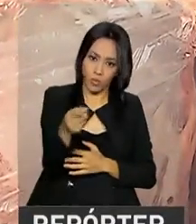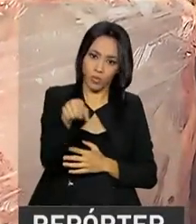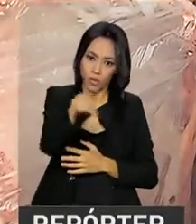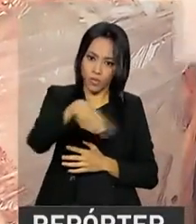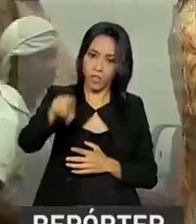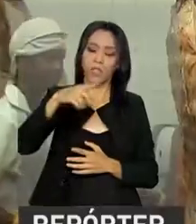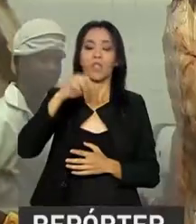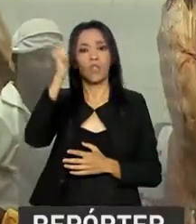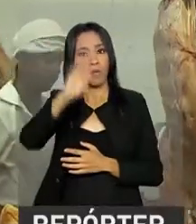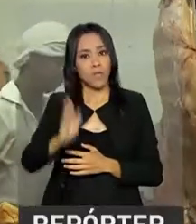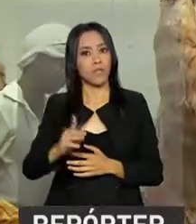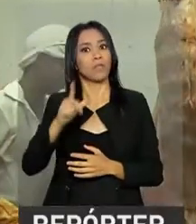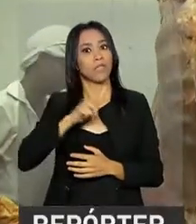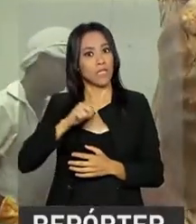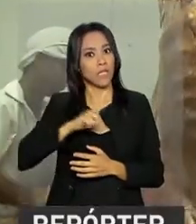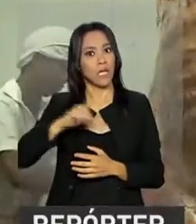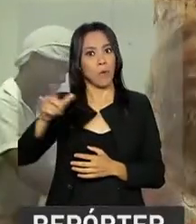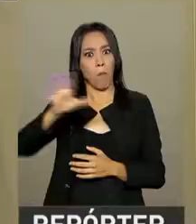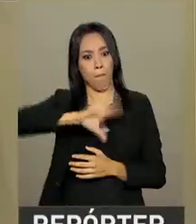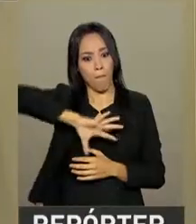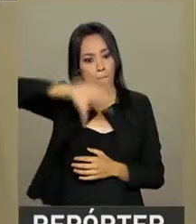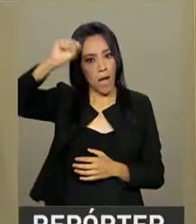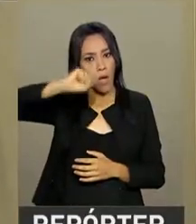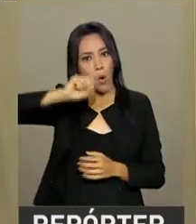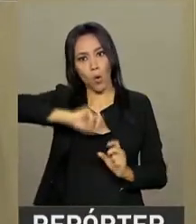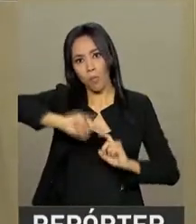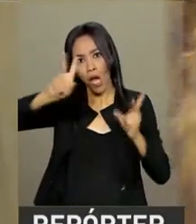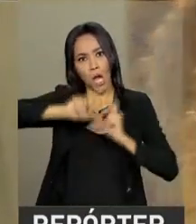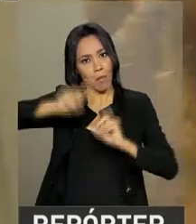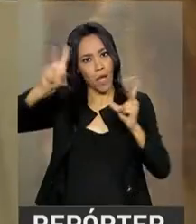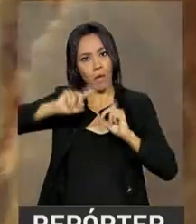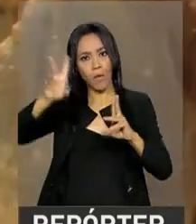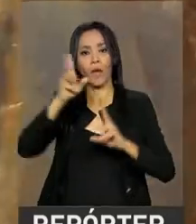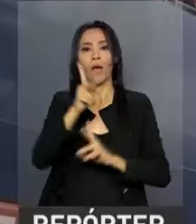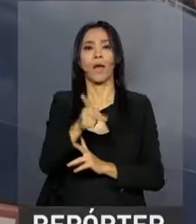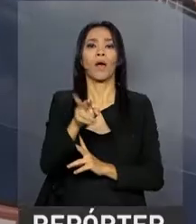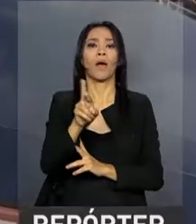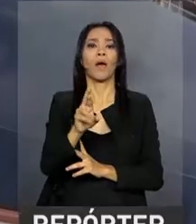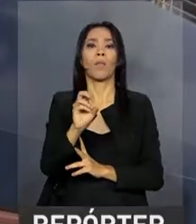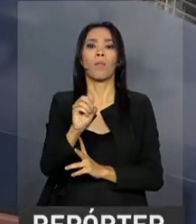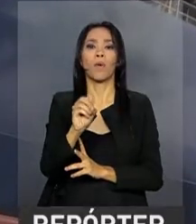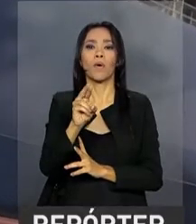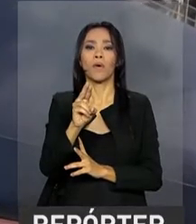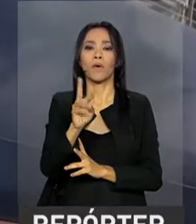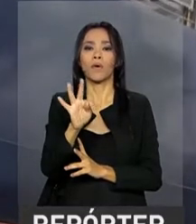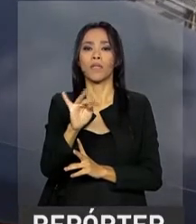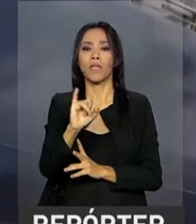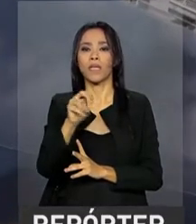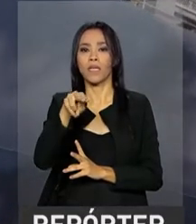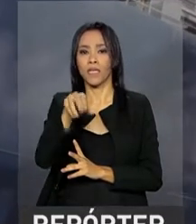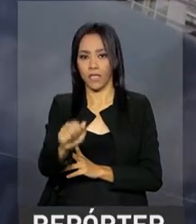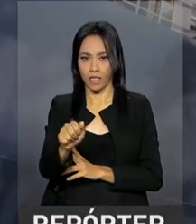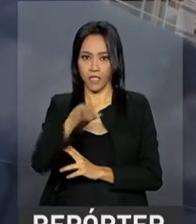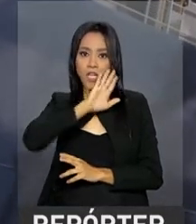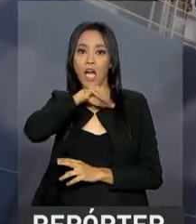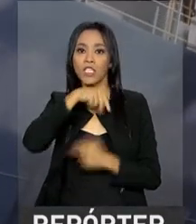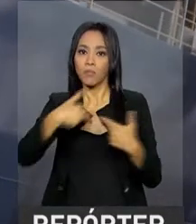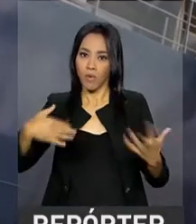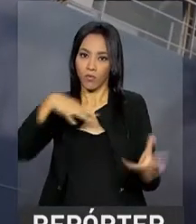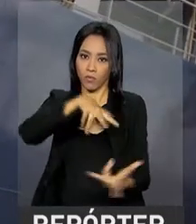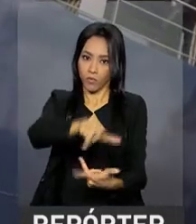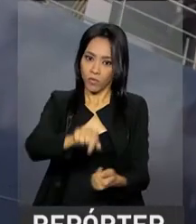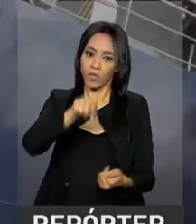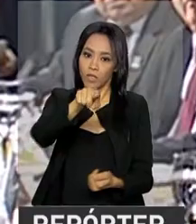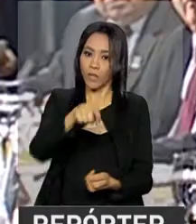ostenta o título de maior exportador de proteína animal do mundo para melhorar a logística e o escoamento de toda